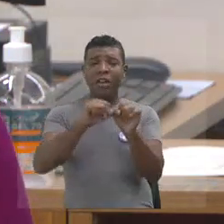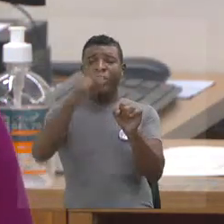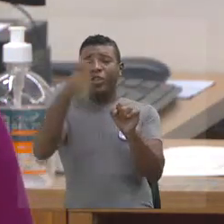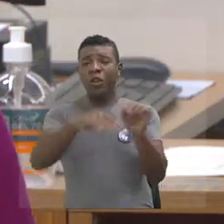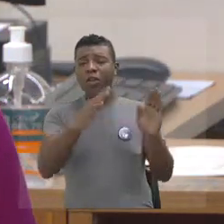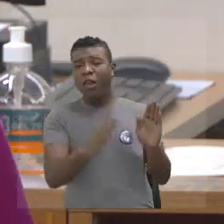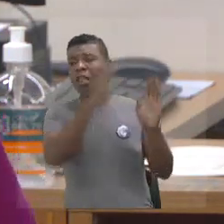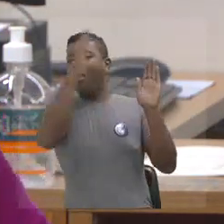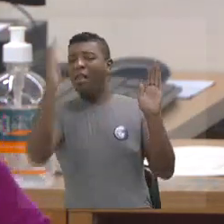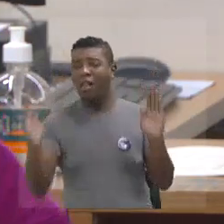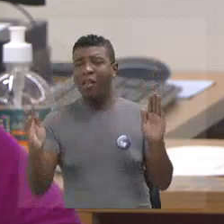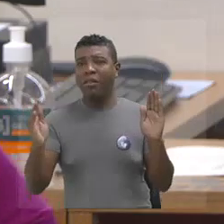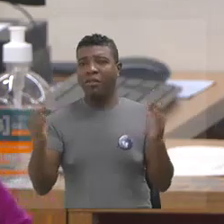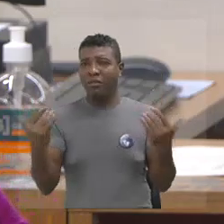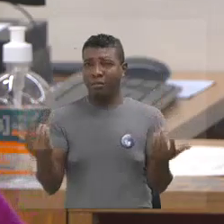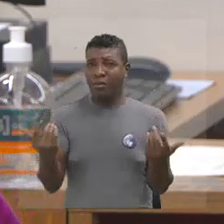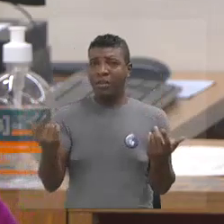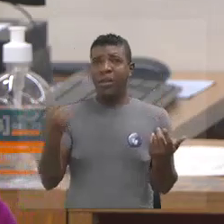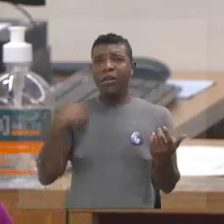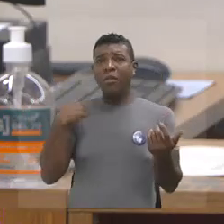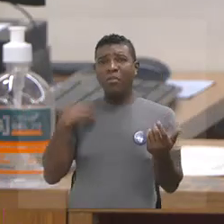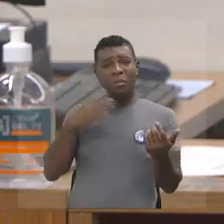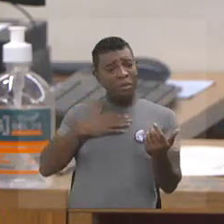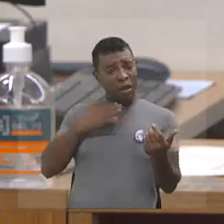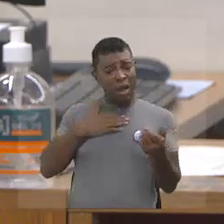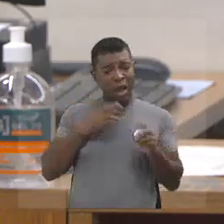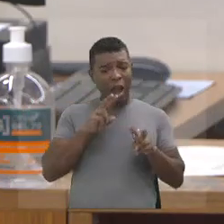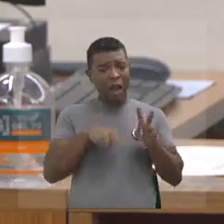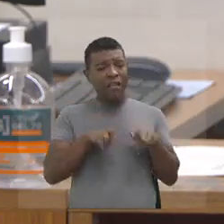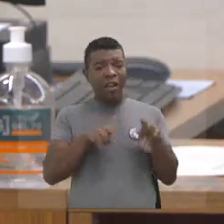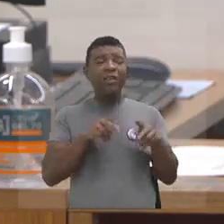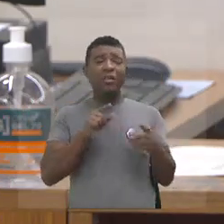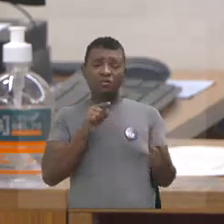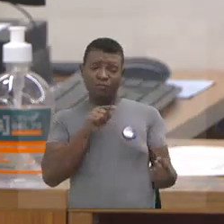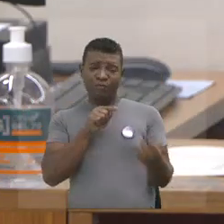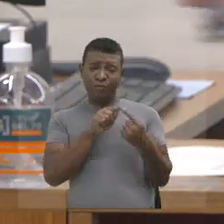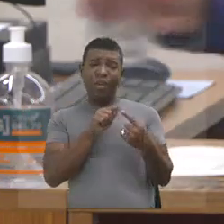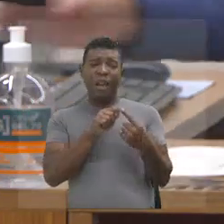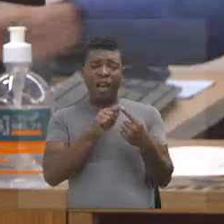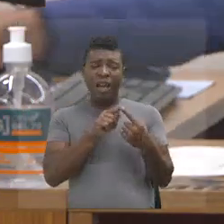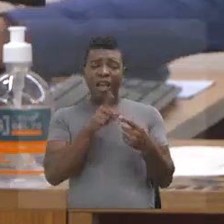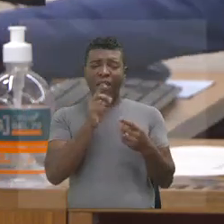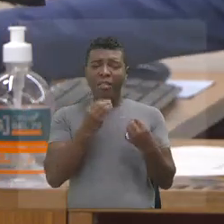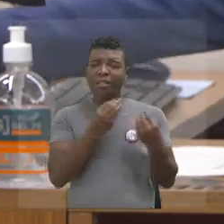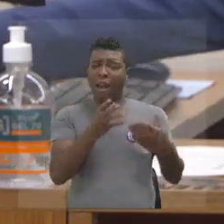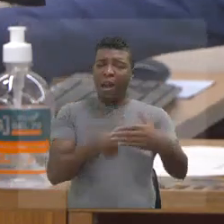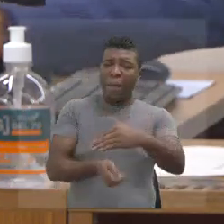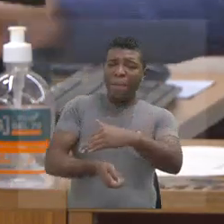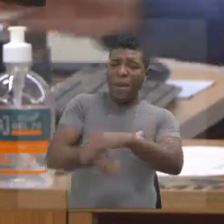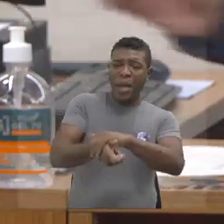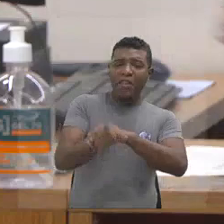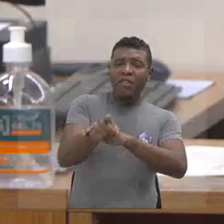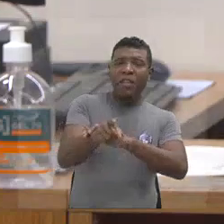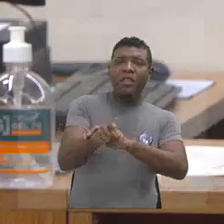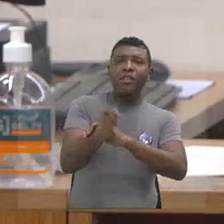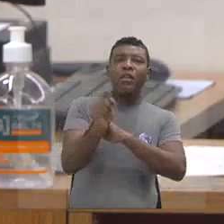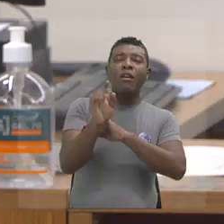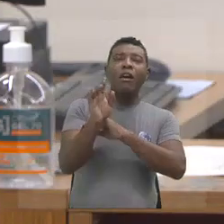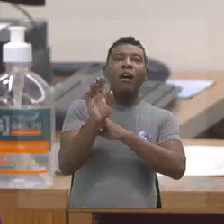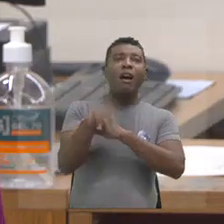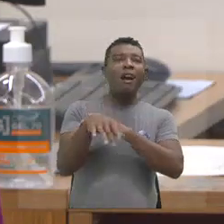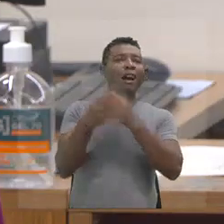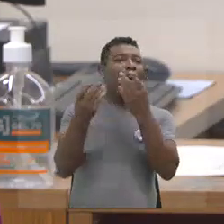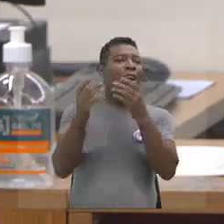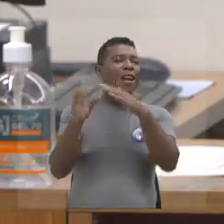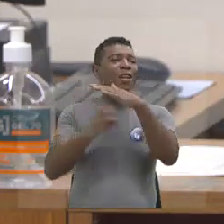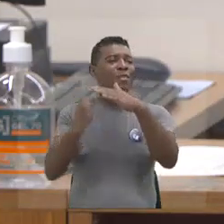aqui no estado na minha avaliação ela beneficia as mineradoras porque você não precisa correr para cumprir a lei porque no final vai se dar um